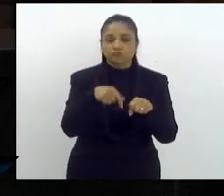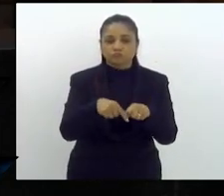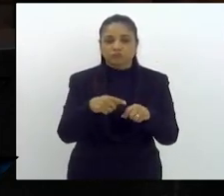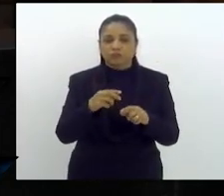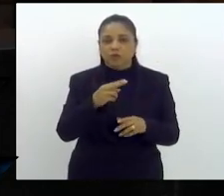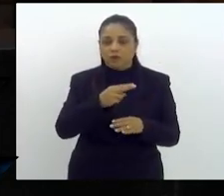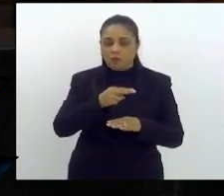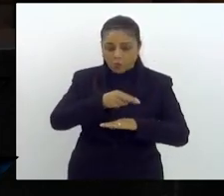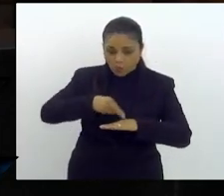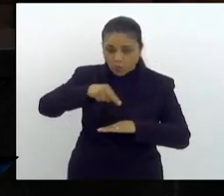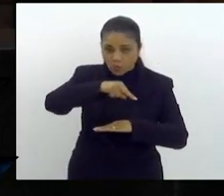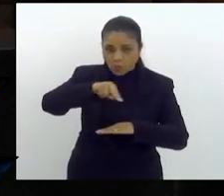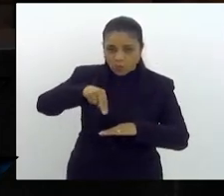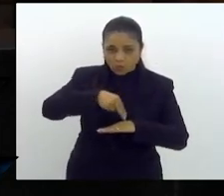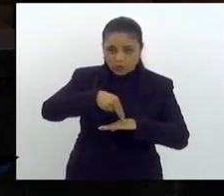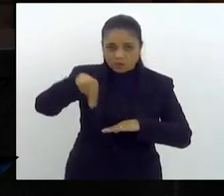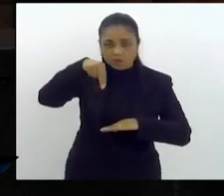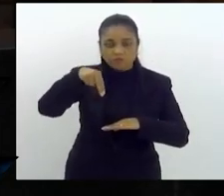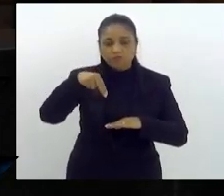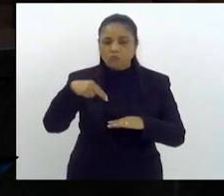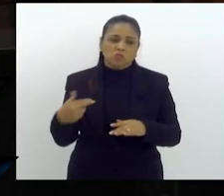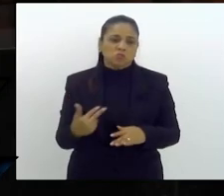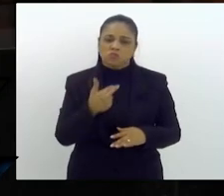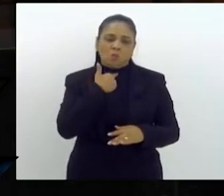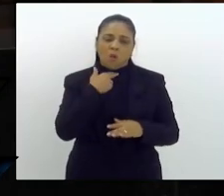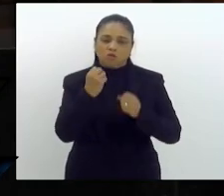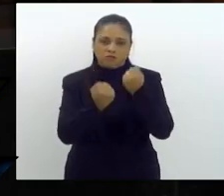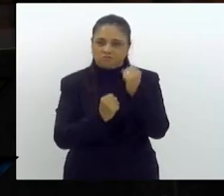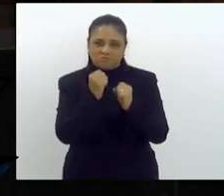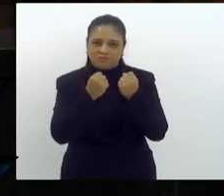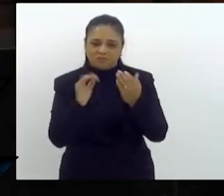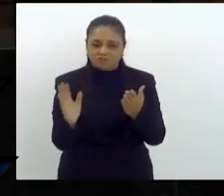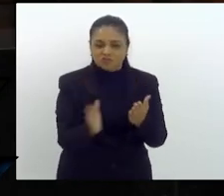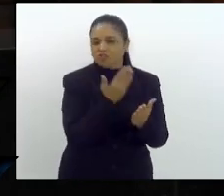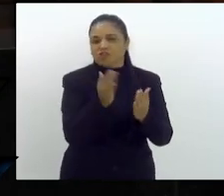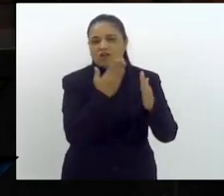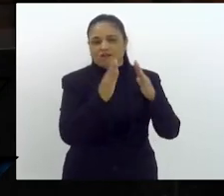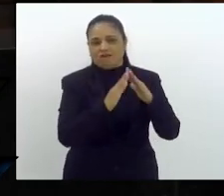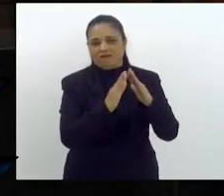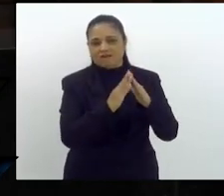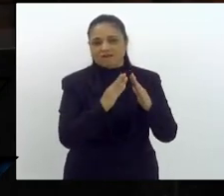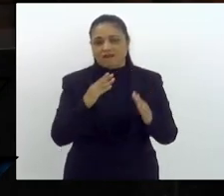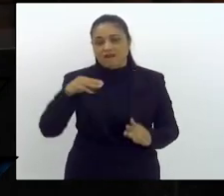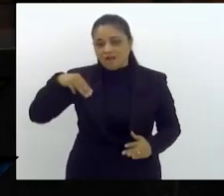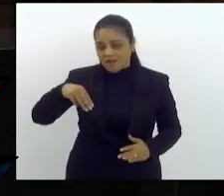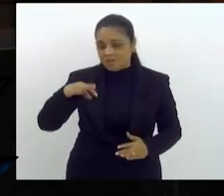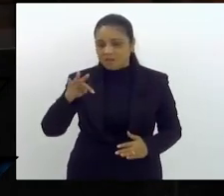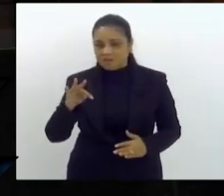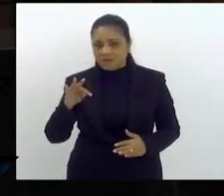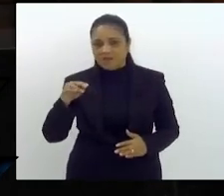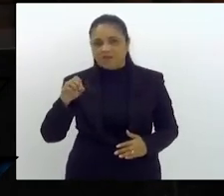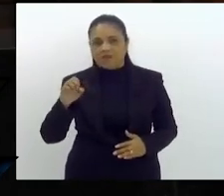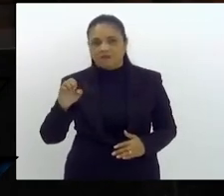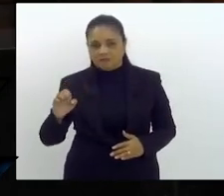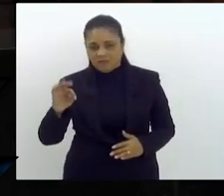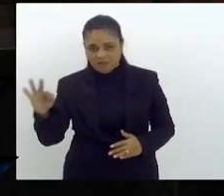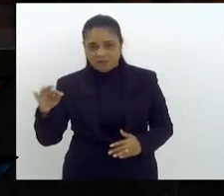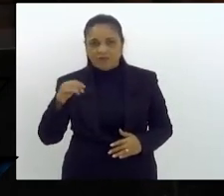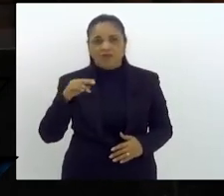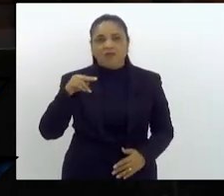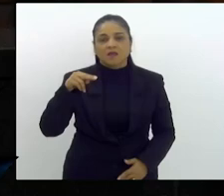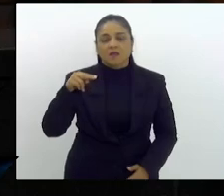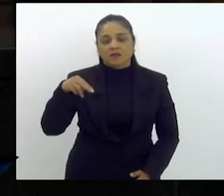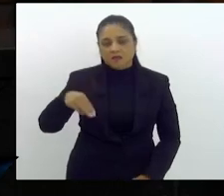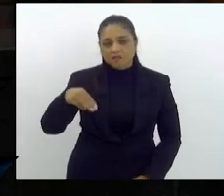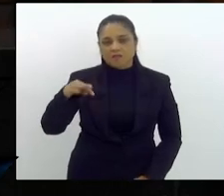não tem o direito de tirar ninguém dali a ntt a spu secretaria do